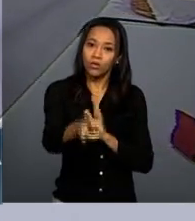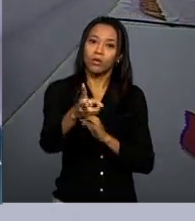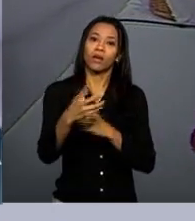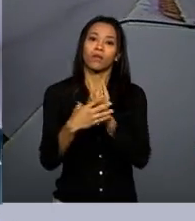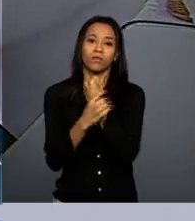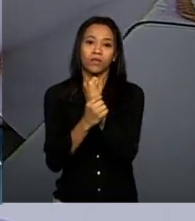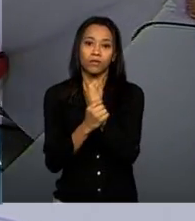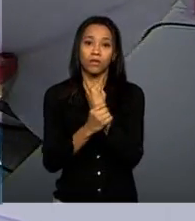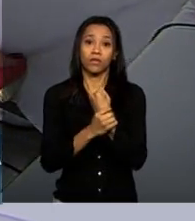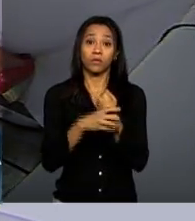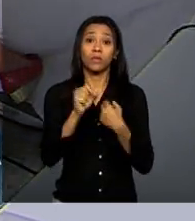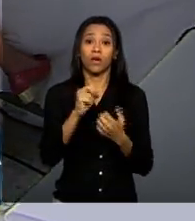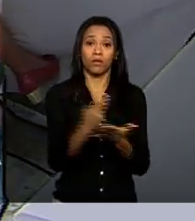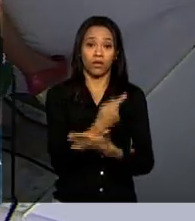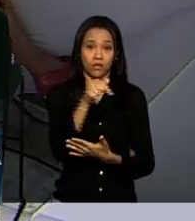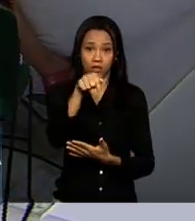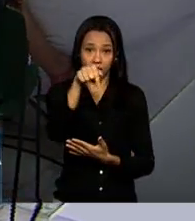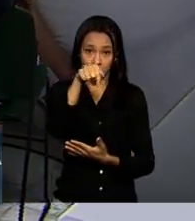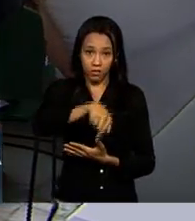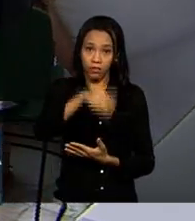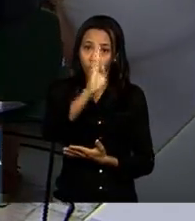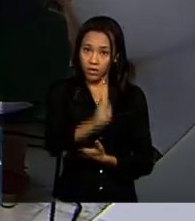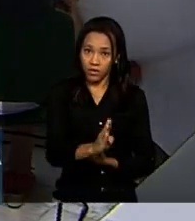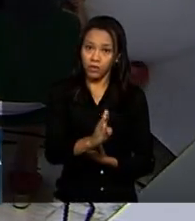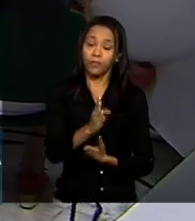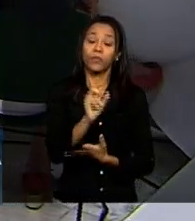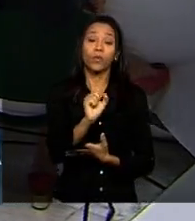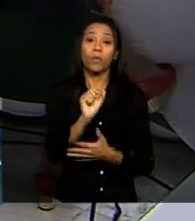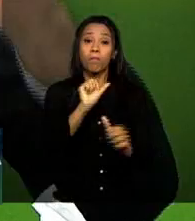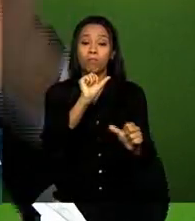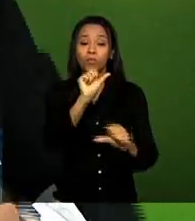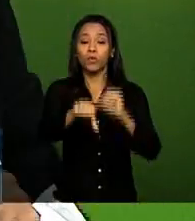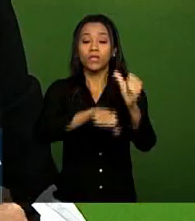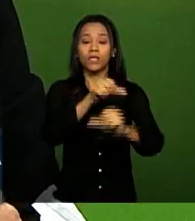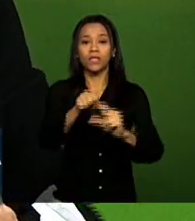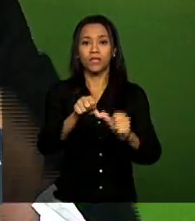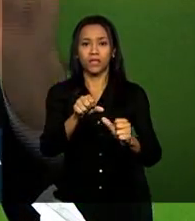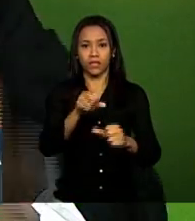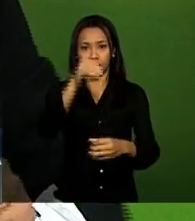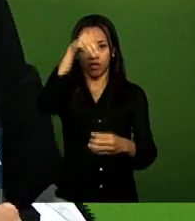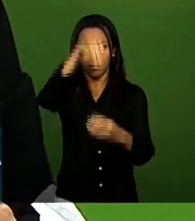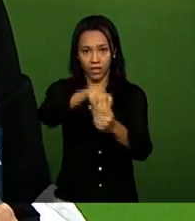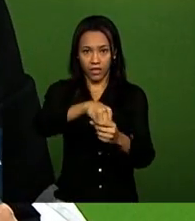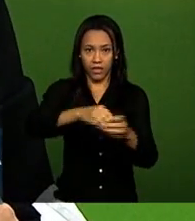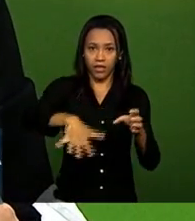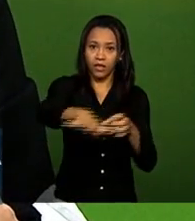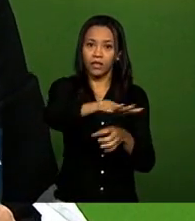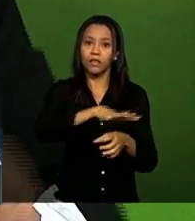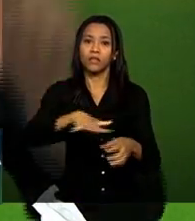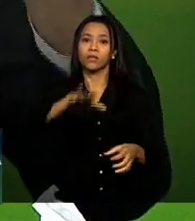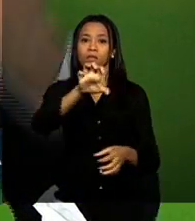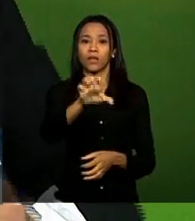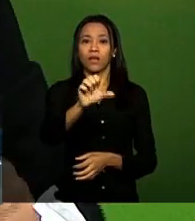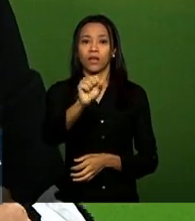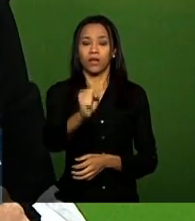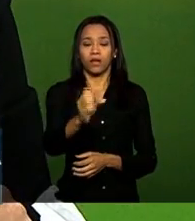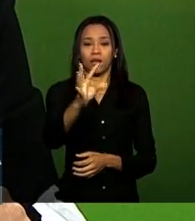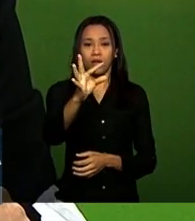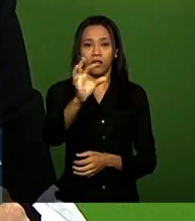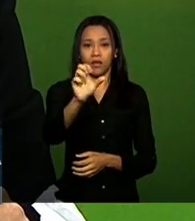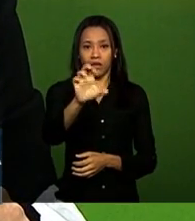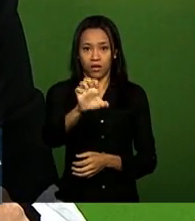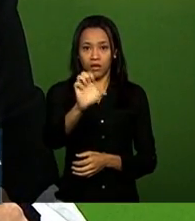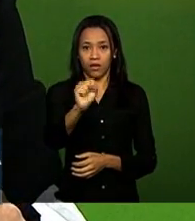ocorre no país O que ocorre no país são mudanças estruturais muito importantes que incorpora a